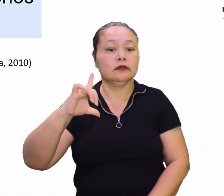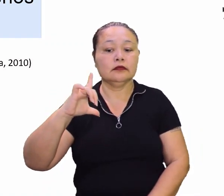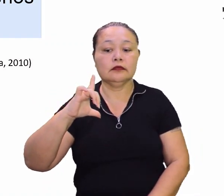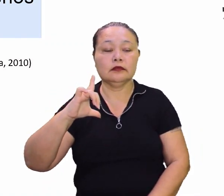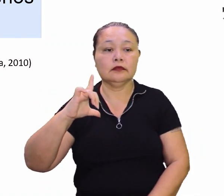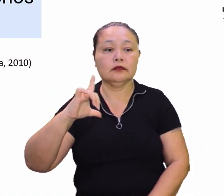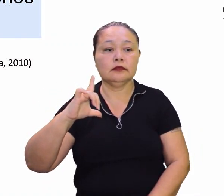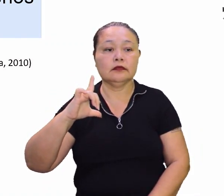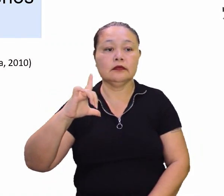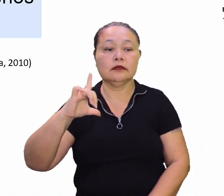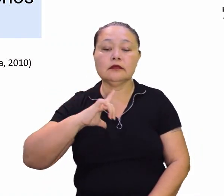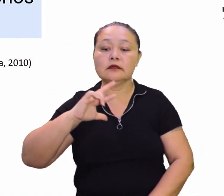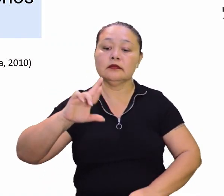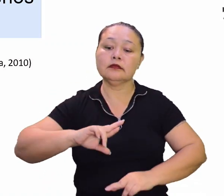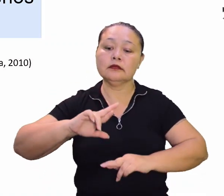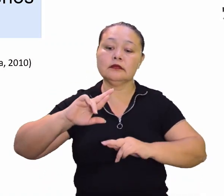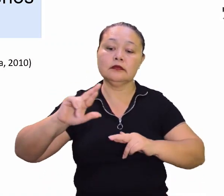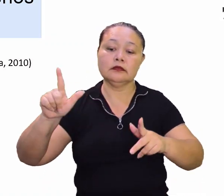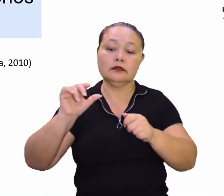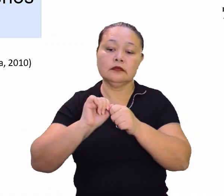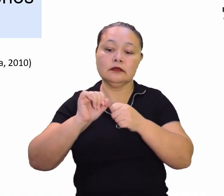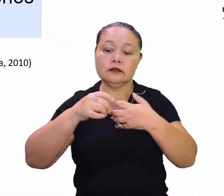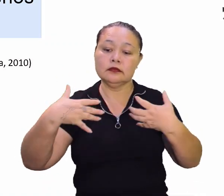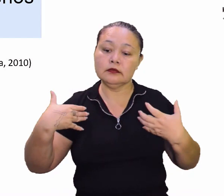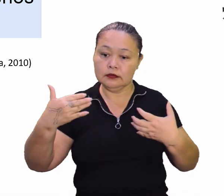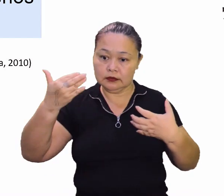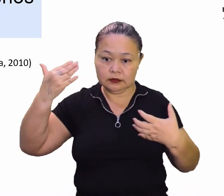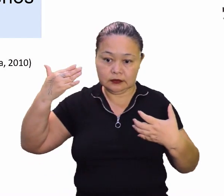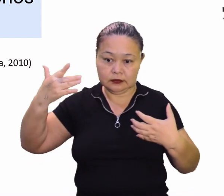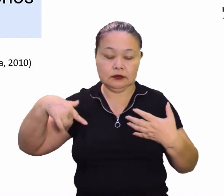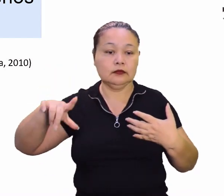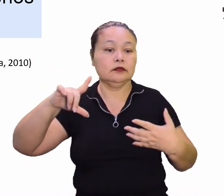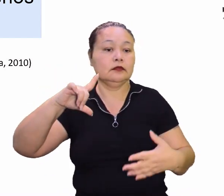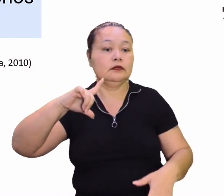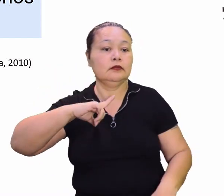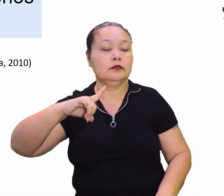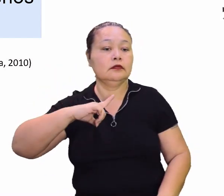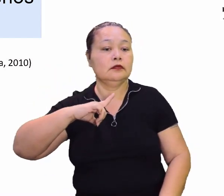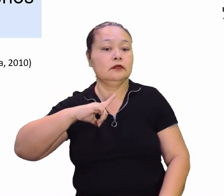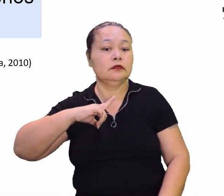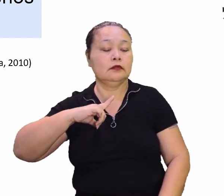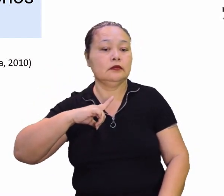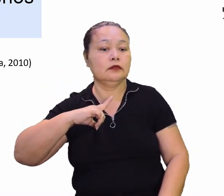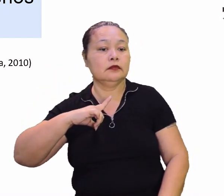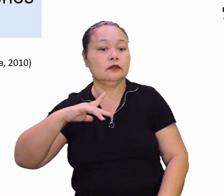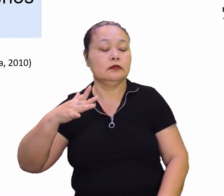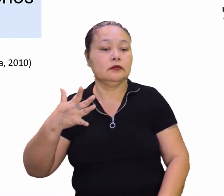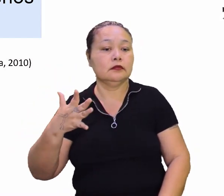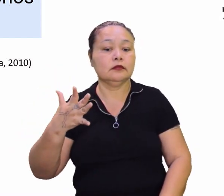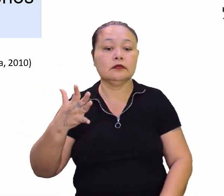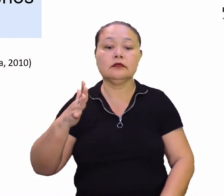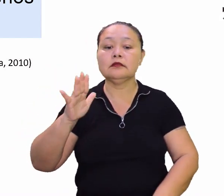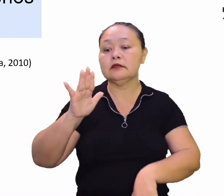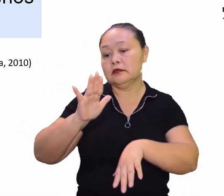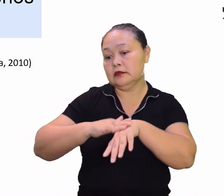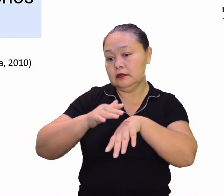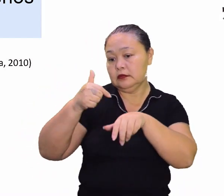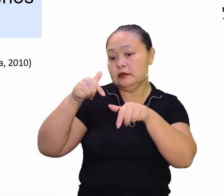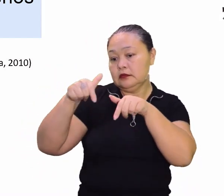asiáticos, diferente dos tigres originais, eles têm uma mão de obra